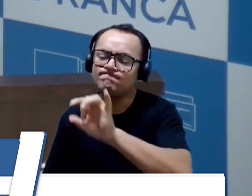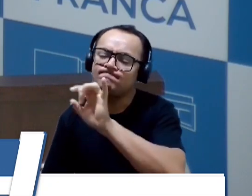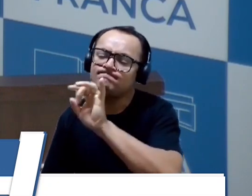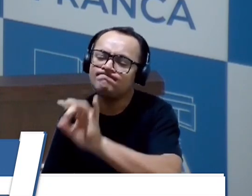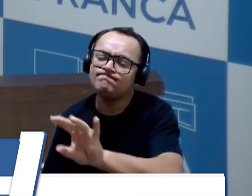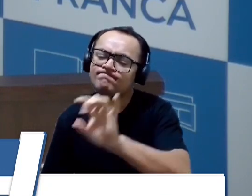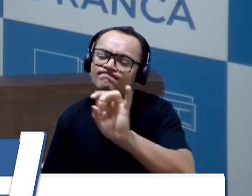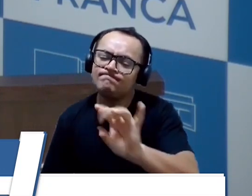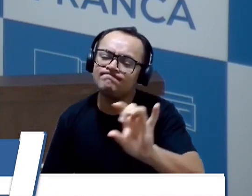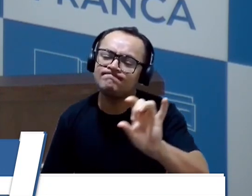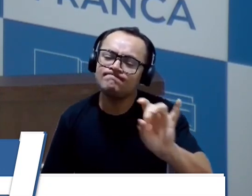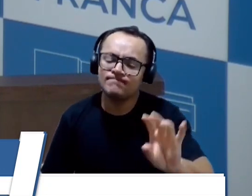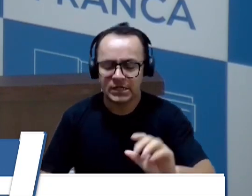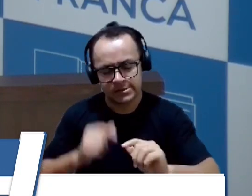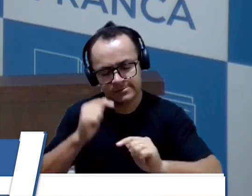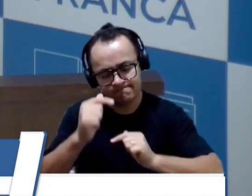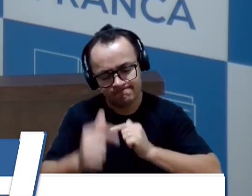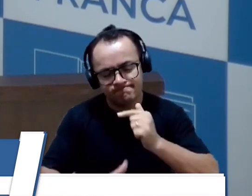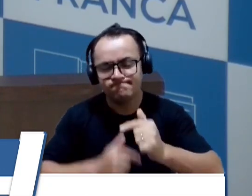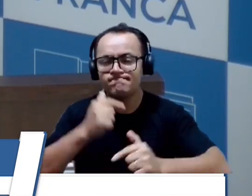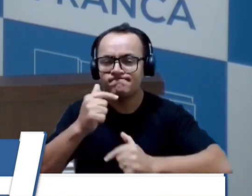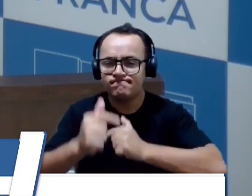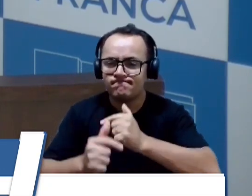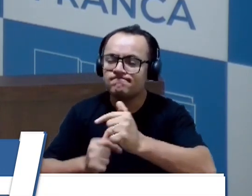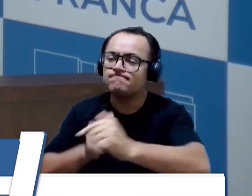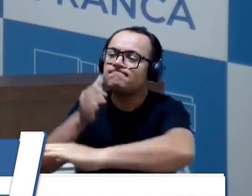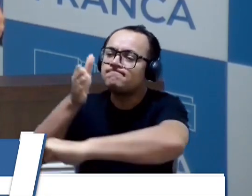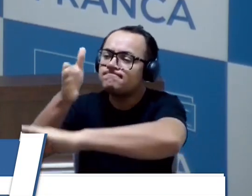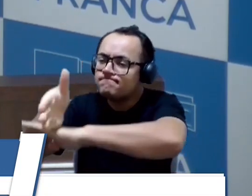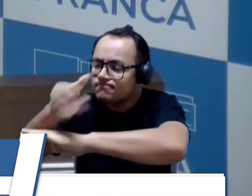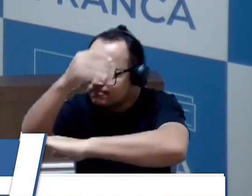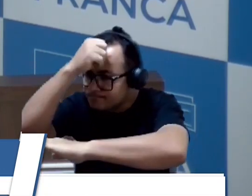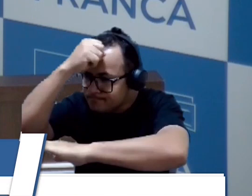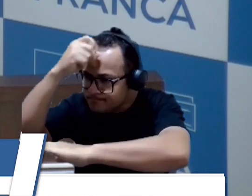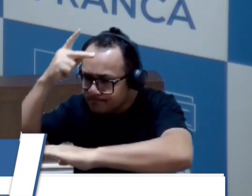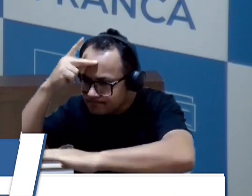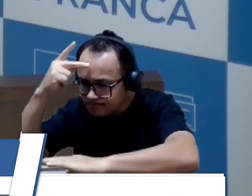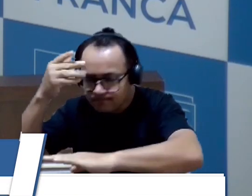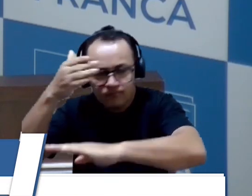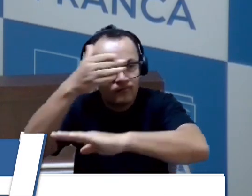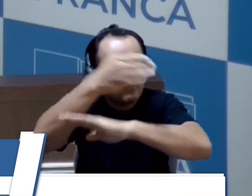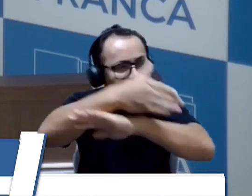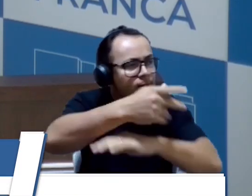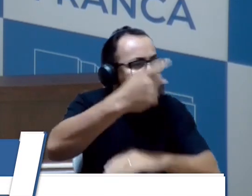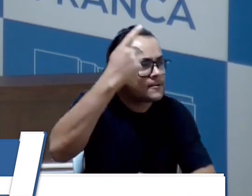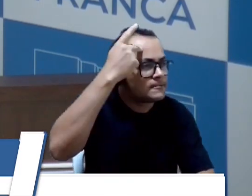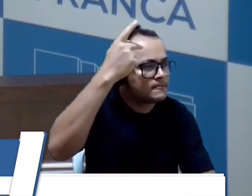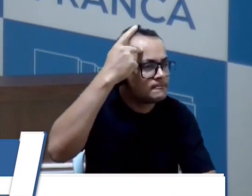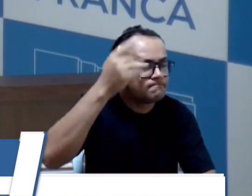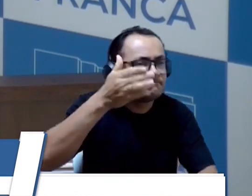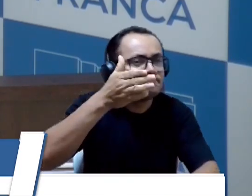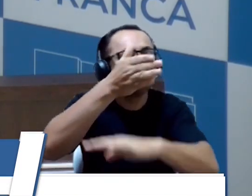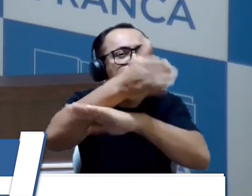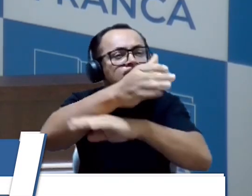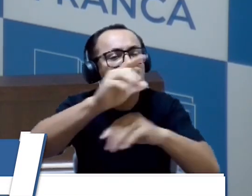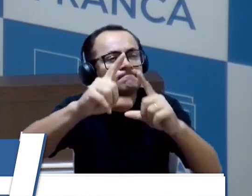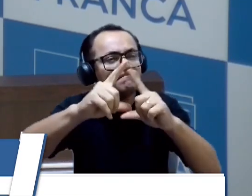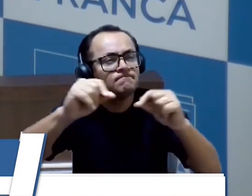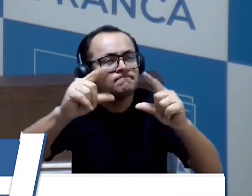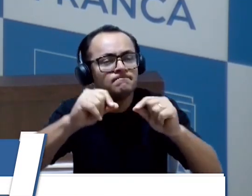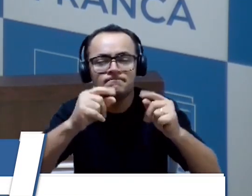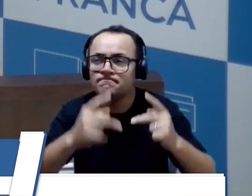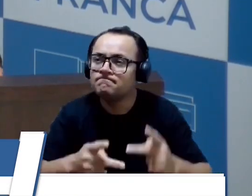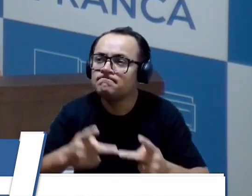trabalho, indo até o prefeito, indo a São Paulo, indo a Brasília, visitando